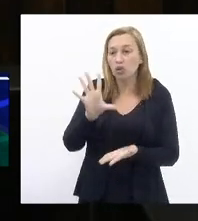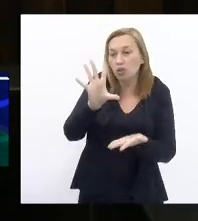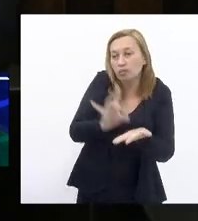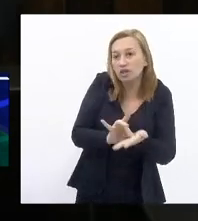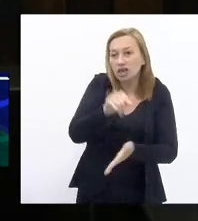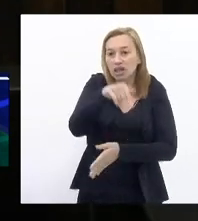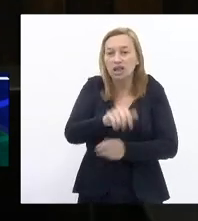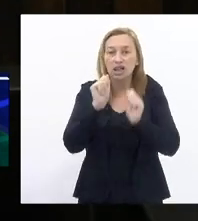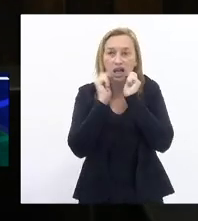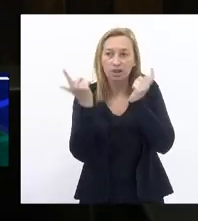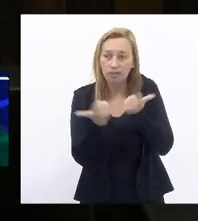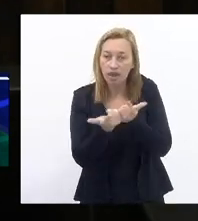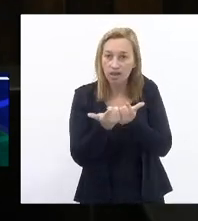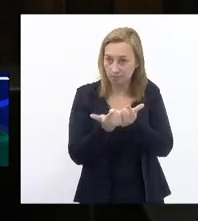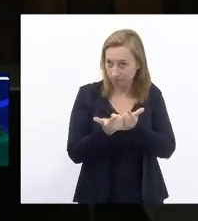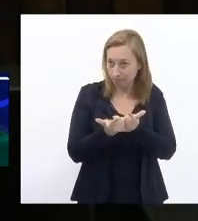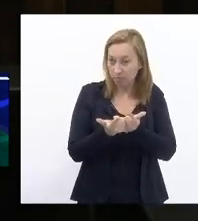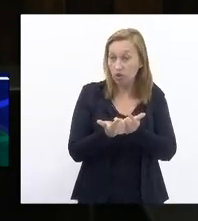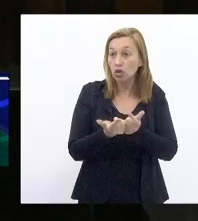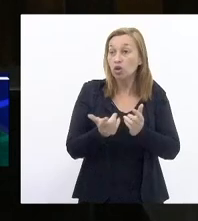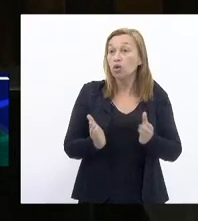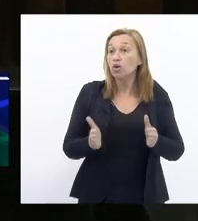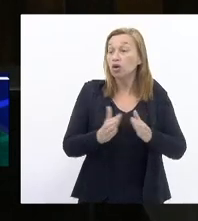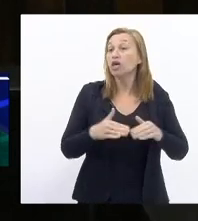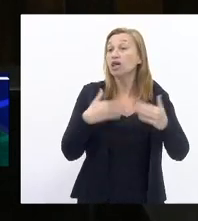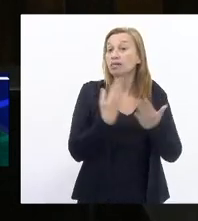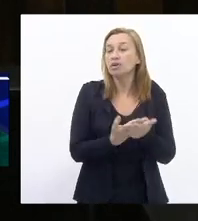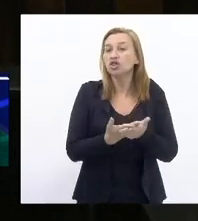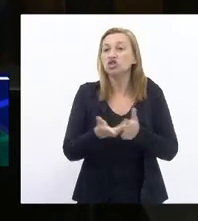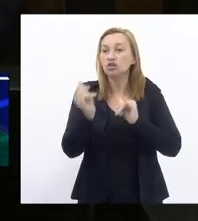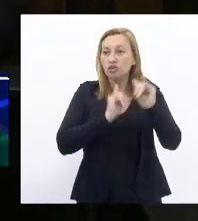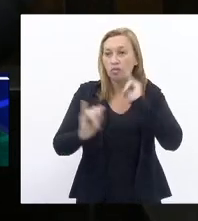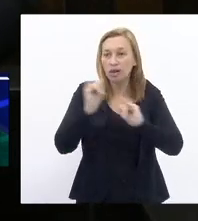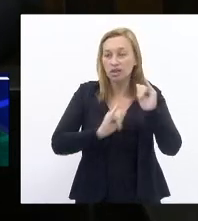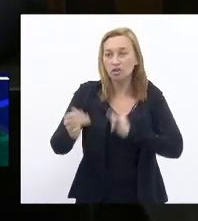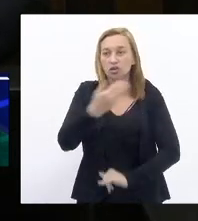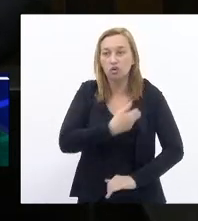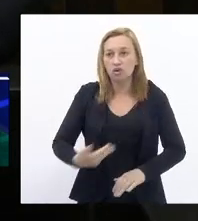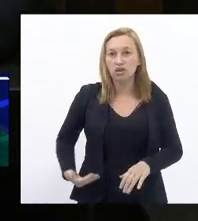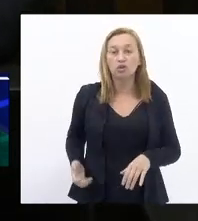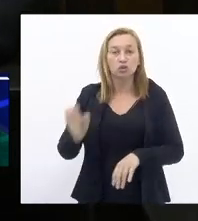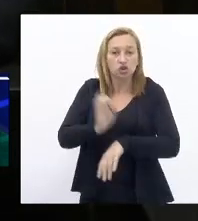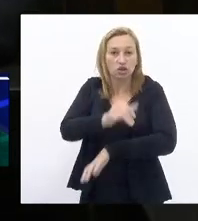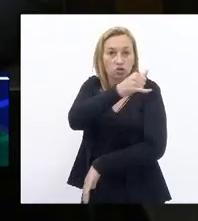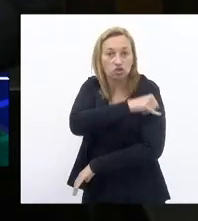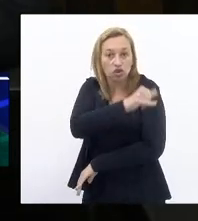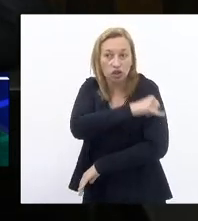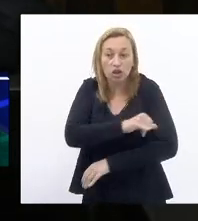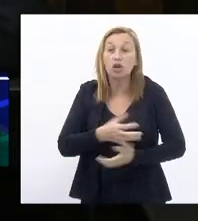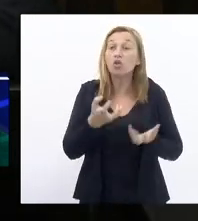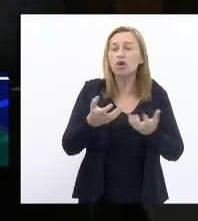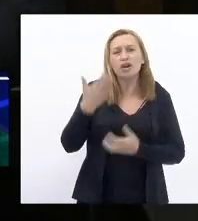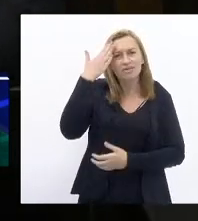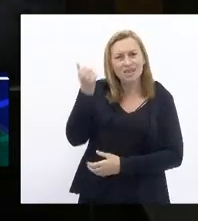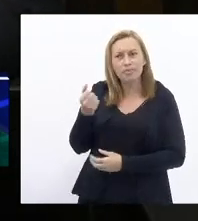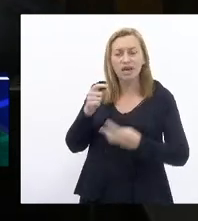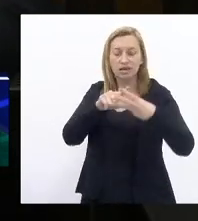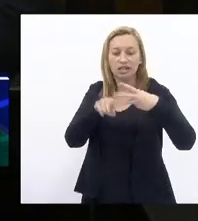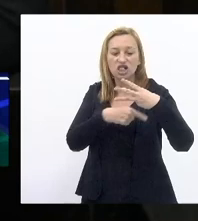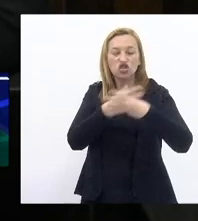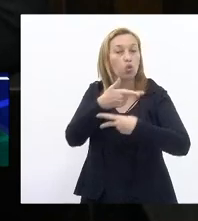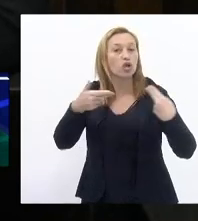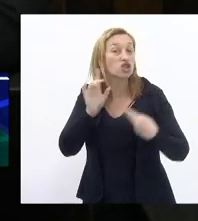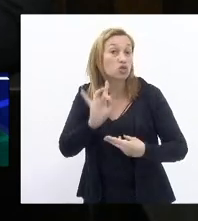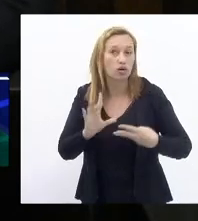na Assembleia Legislativa um requerimento de informação para o governador do Estado do Rio de Janeiro e eu quero saber apenas três